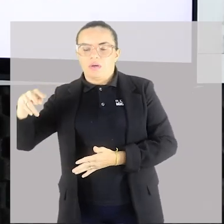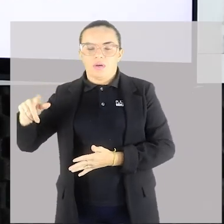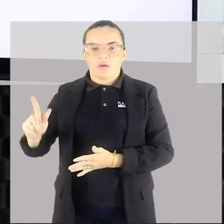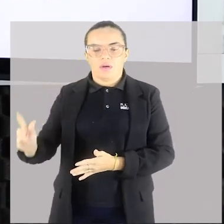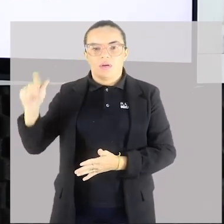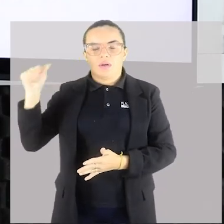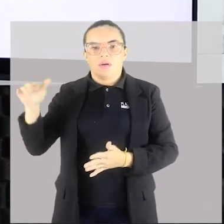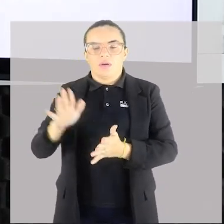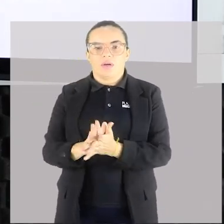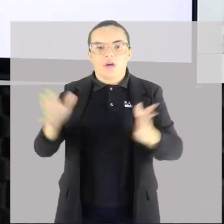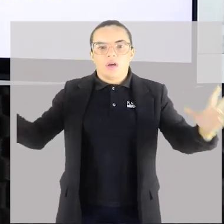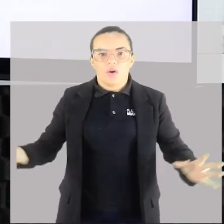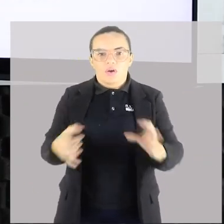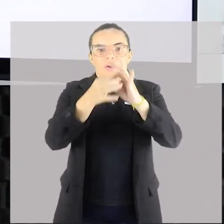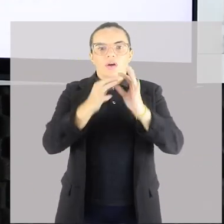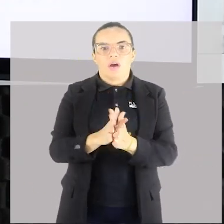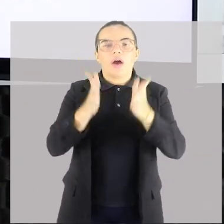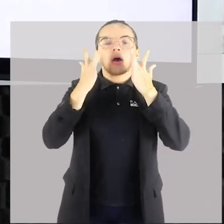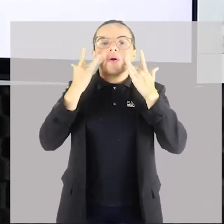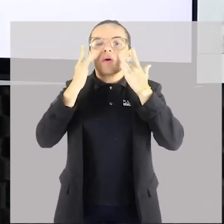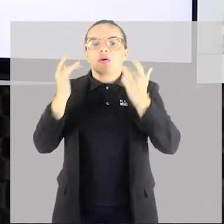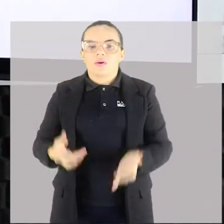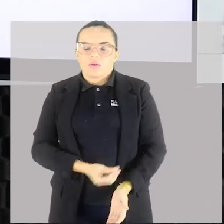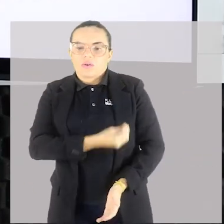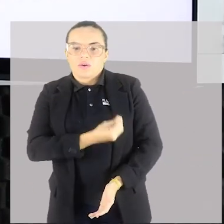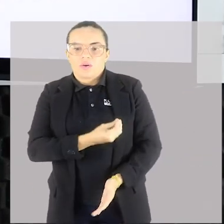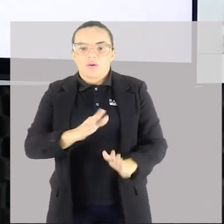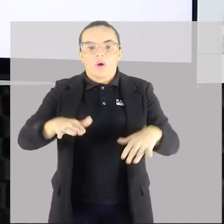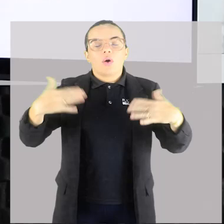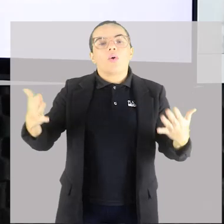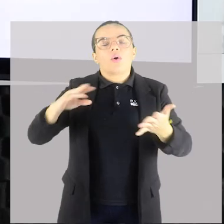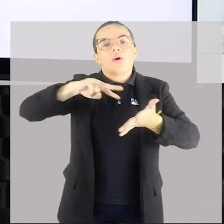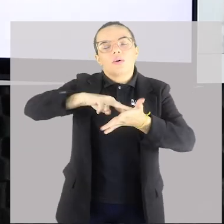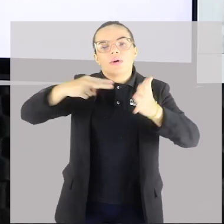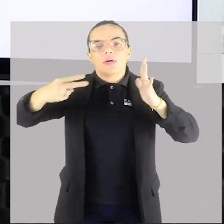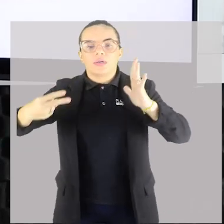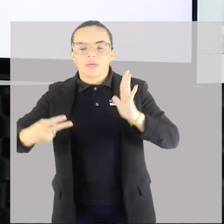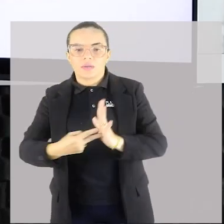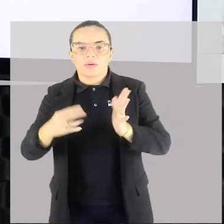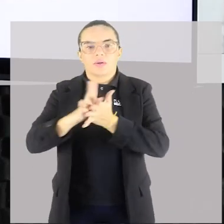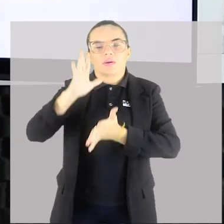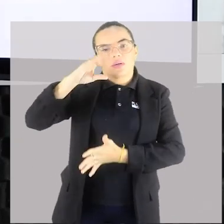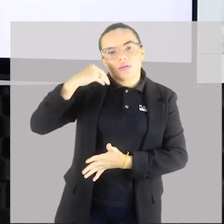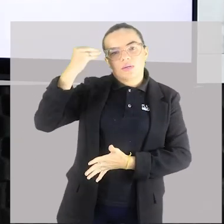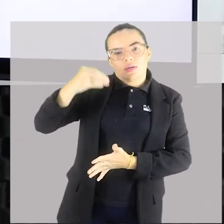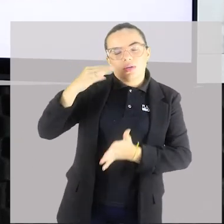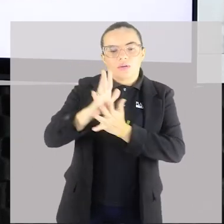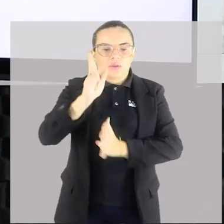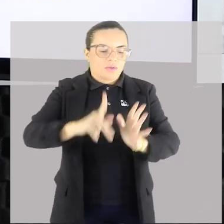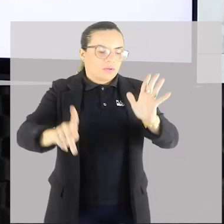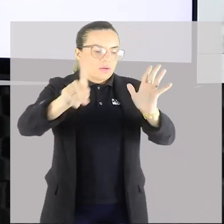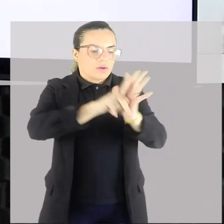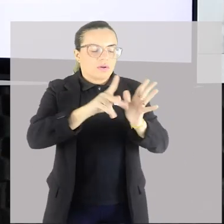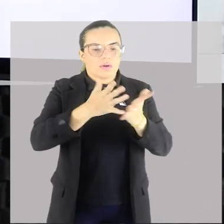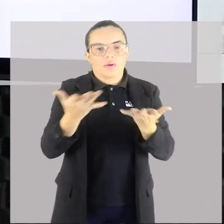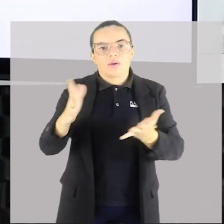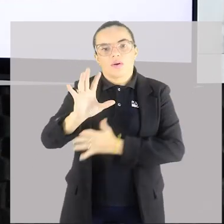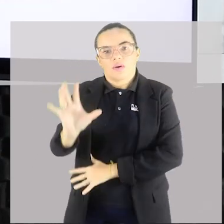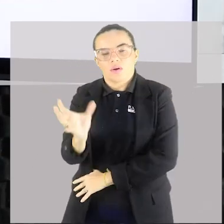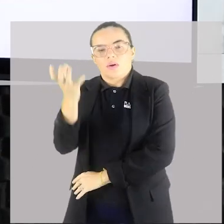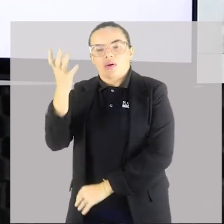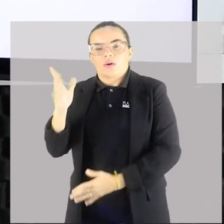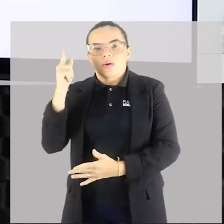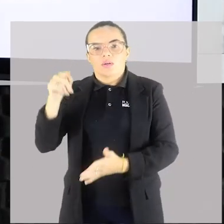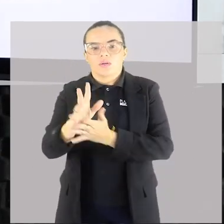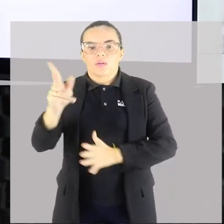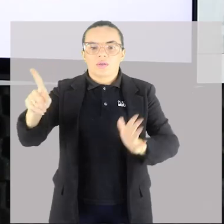vida. Arte e vida? Como assim, professor? Bom, a gente está falando de que as experiências próprias, as situações pessoais,